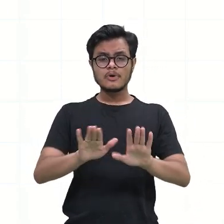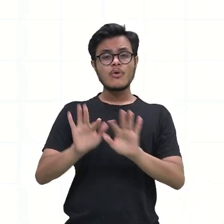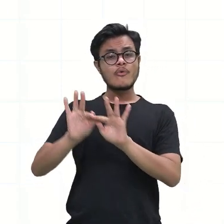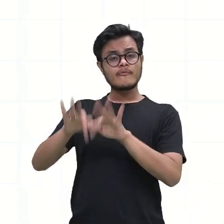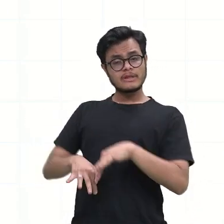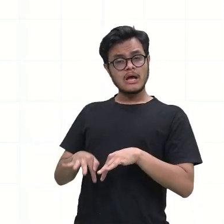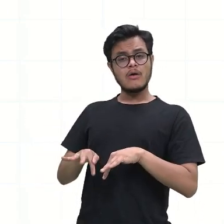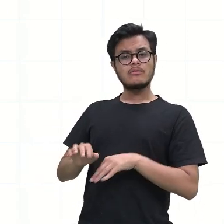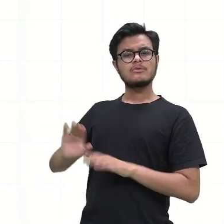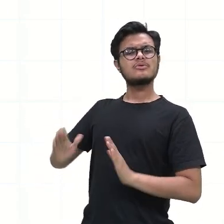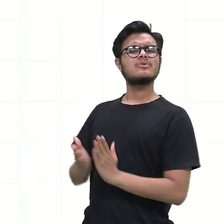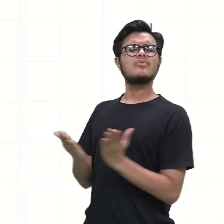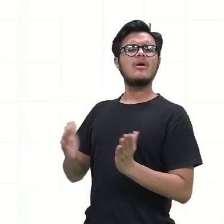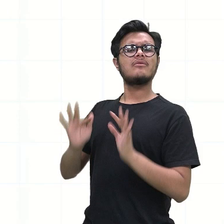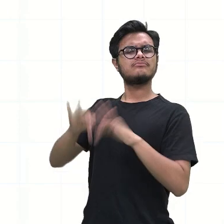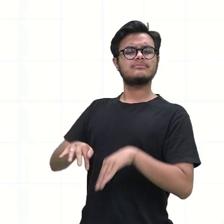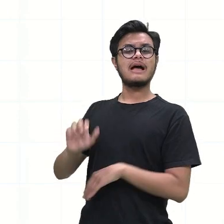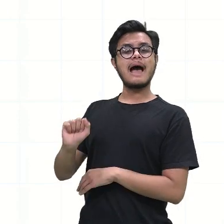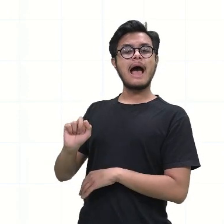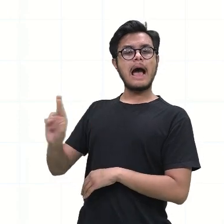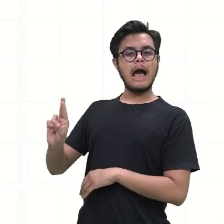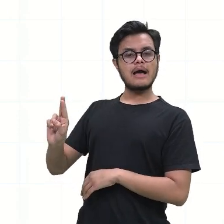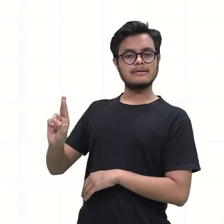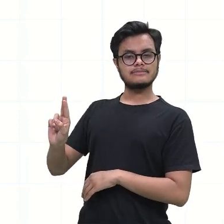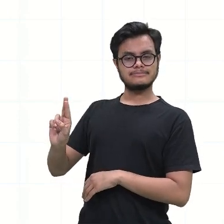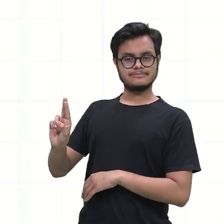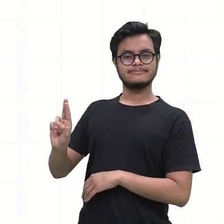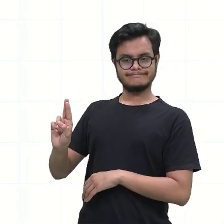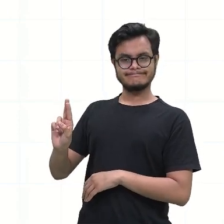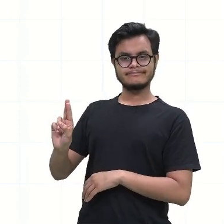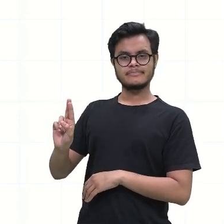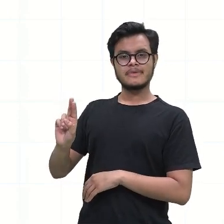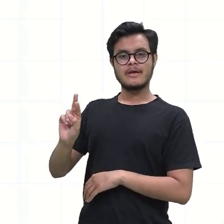final, né? Ar,